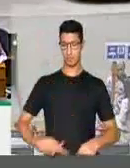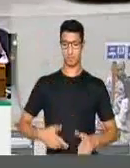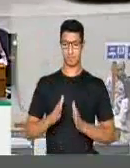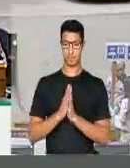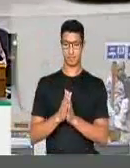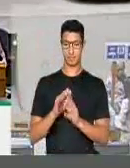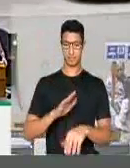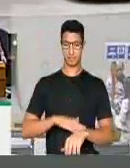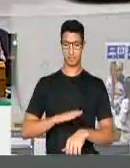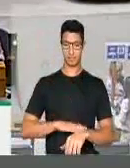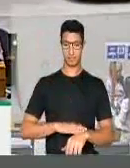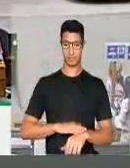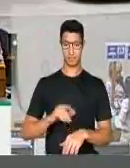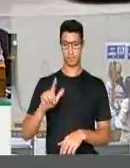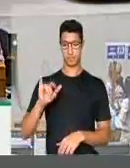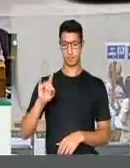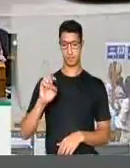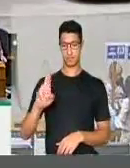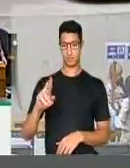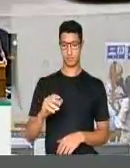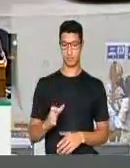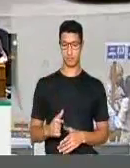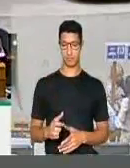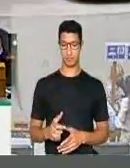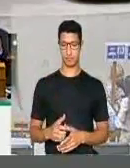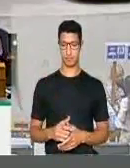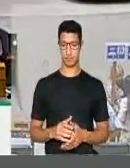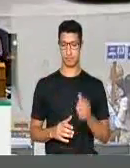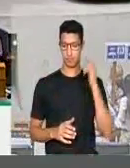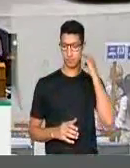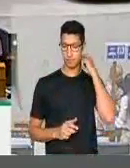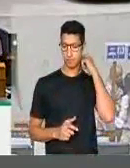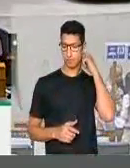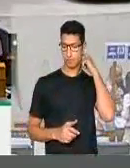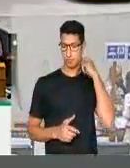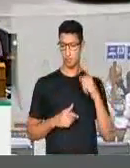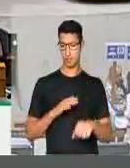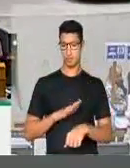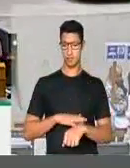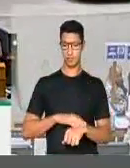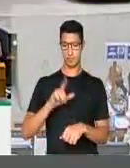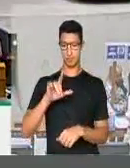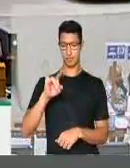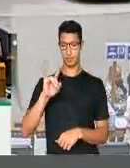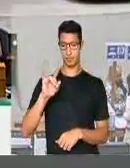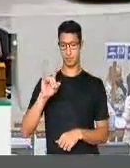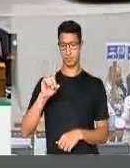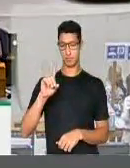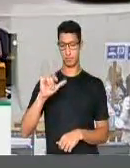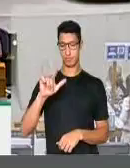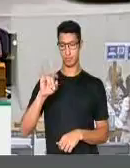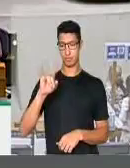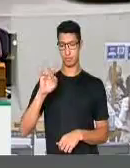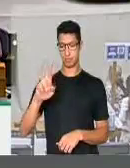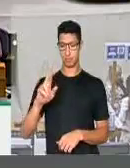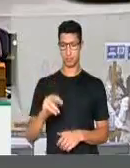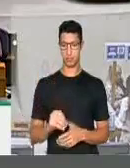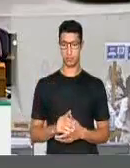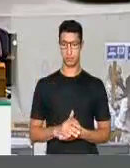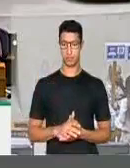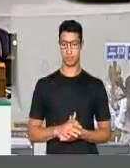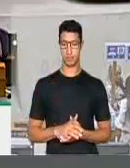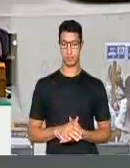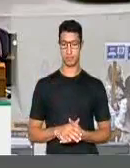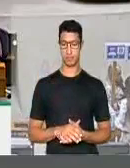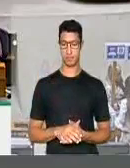favor. O tempo da liderança, presidente. Tempo da liderança. O tempo da liderança,